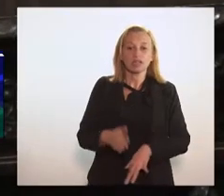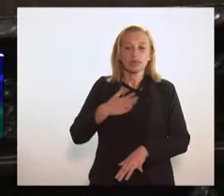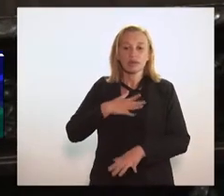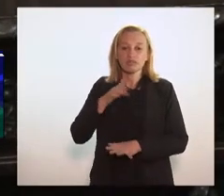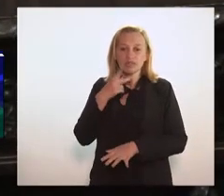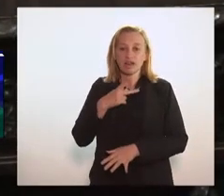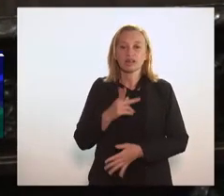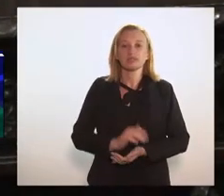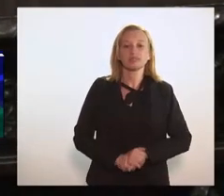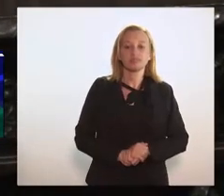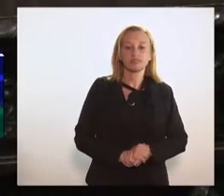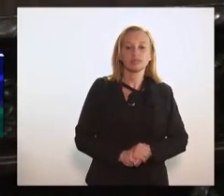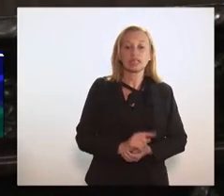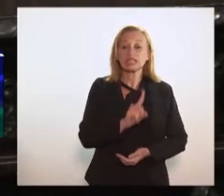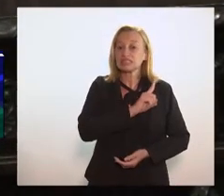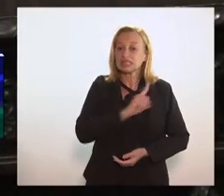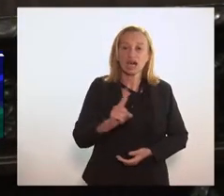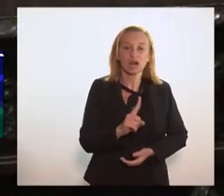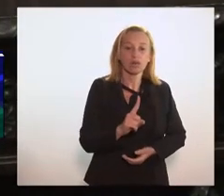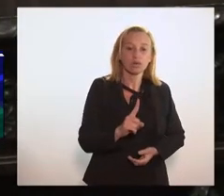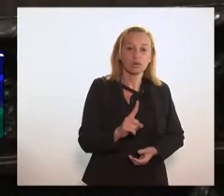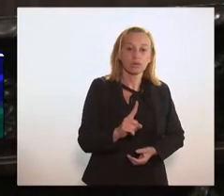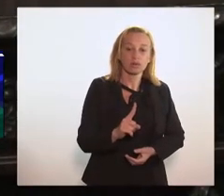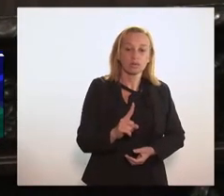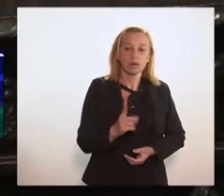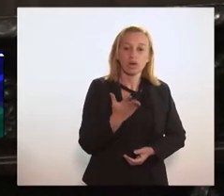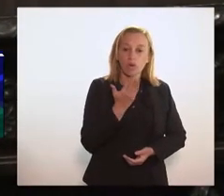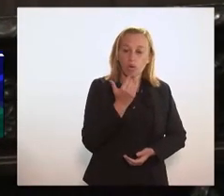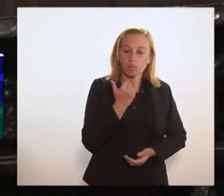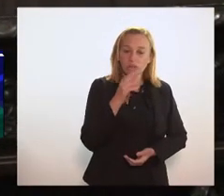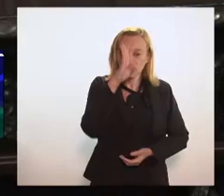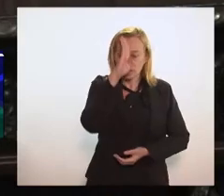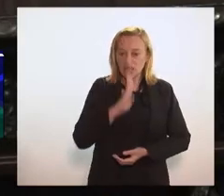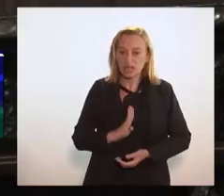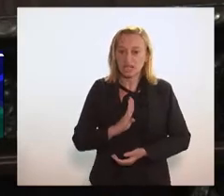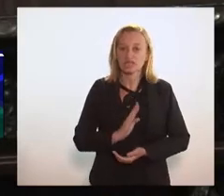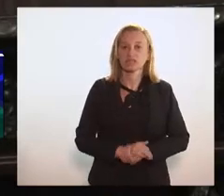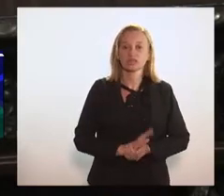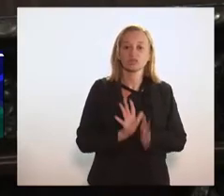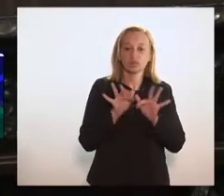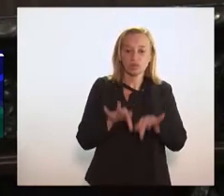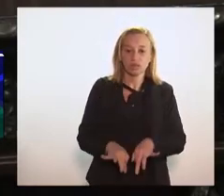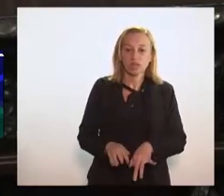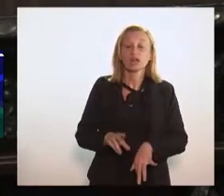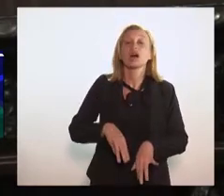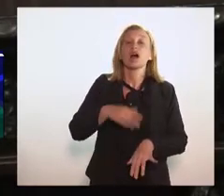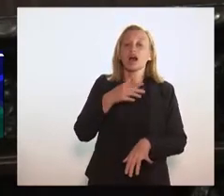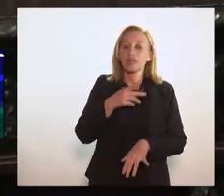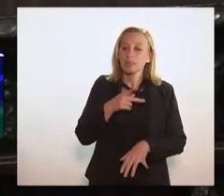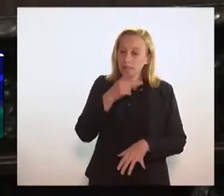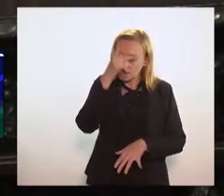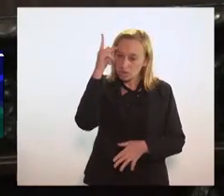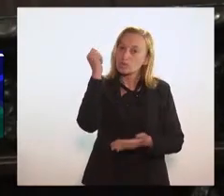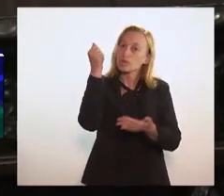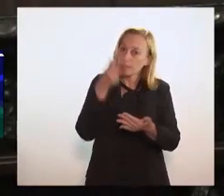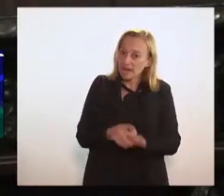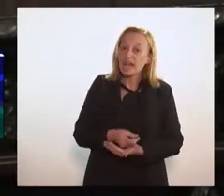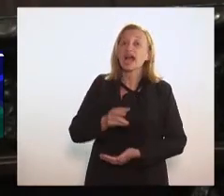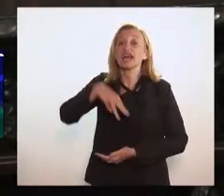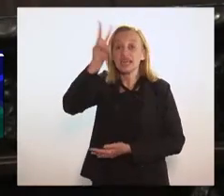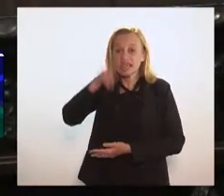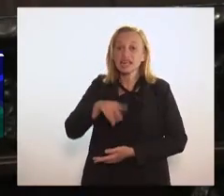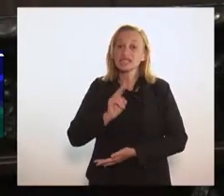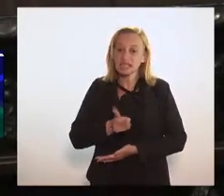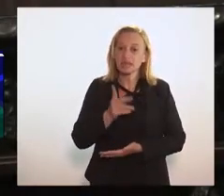fala dizendo: não almoço de graça. No final, alguém vai pagar essa conta. E normalmente quem